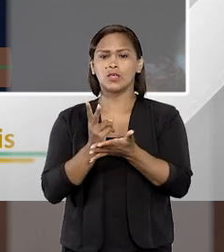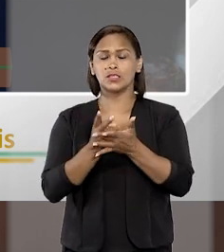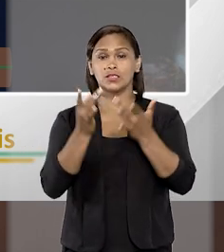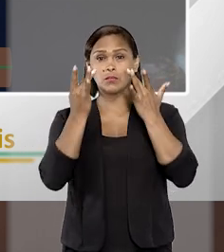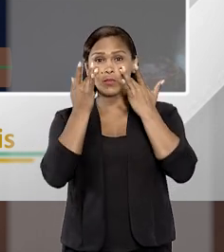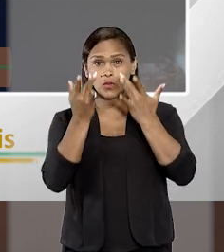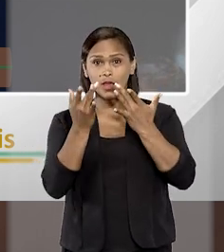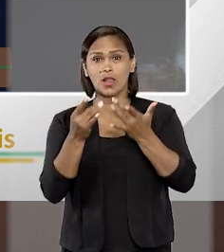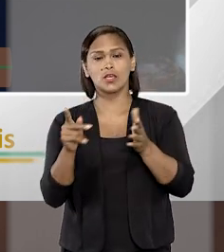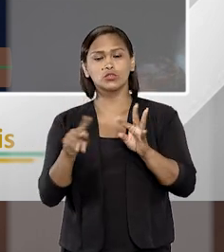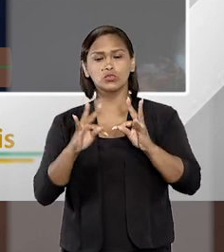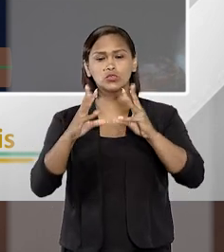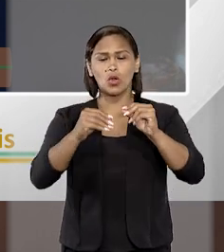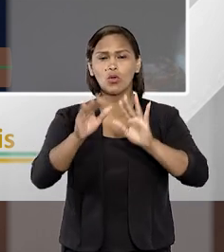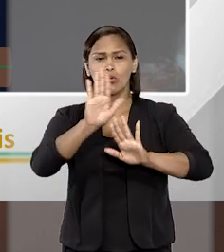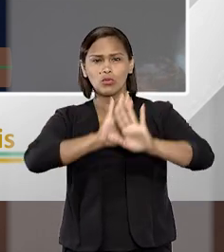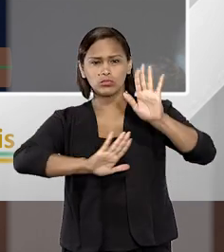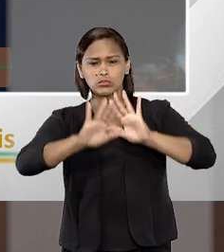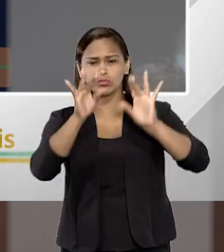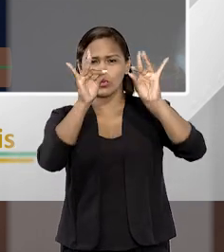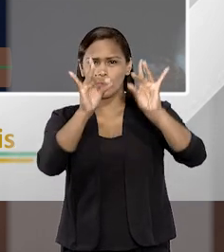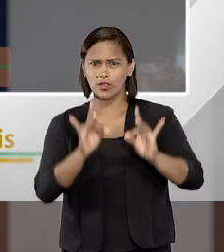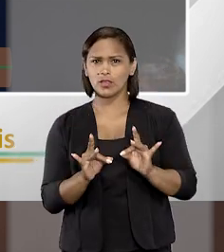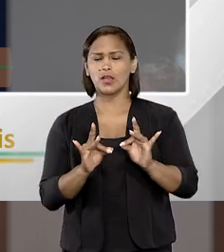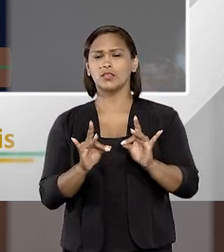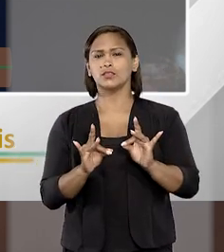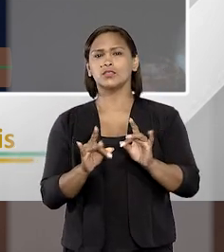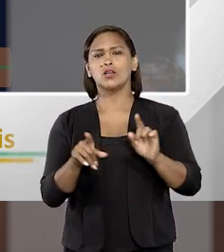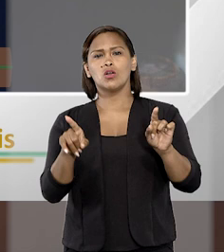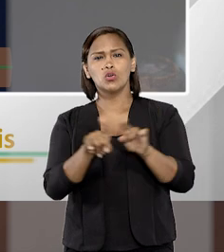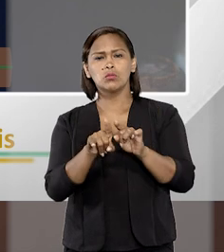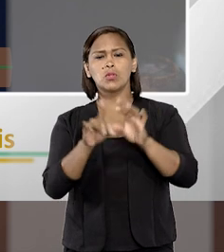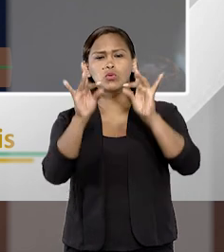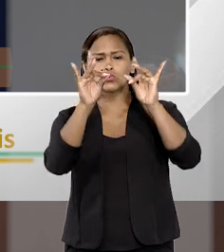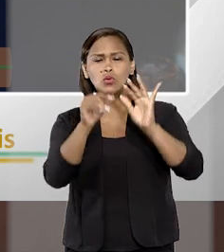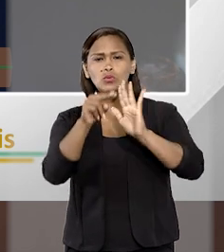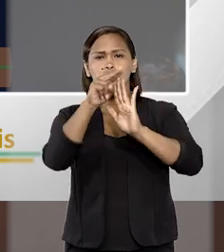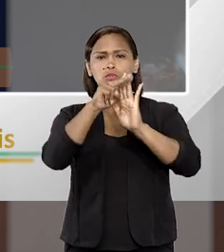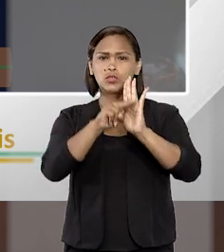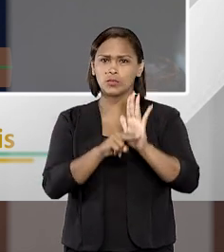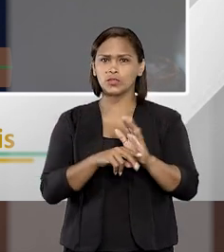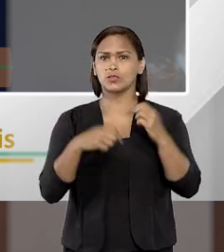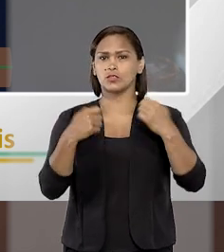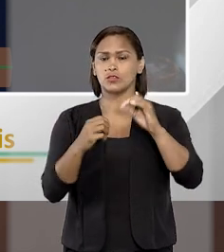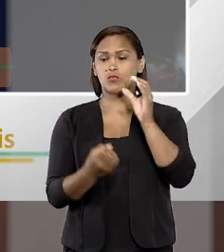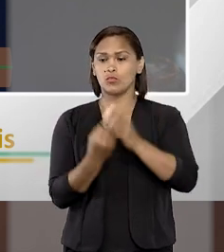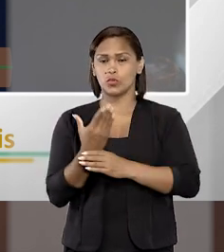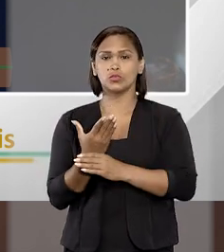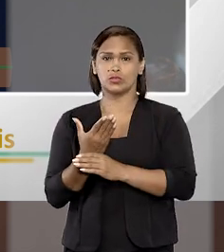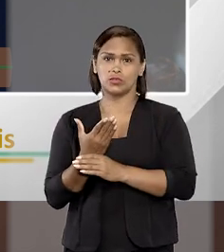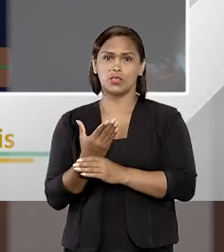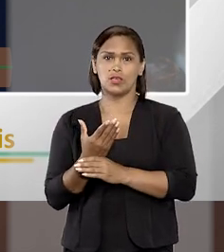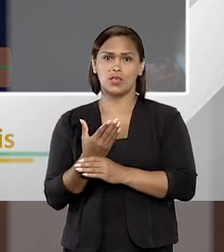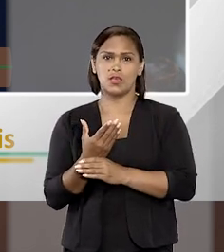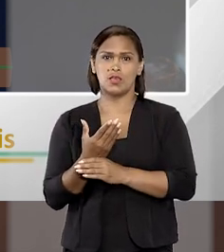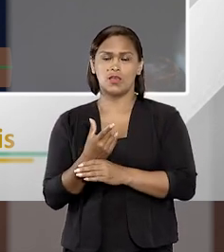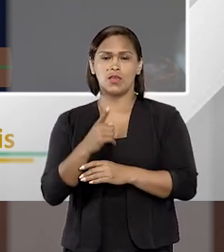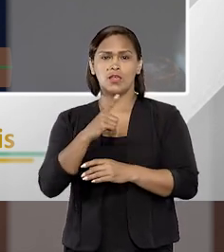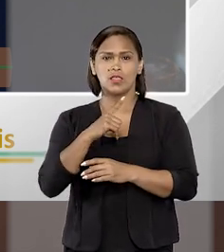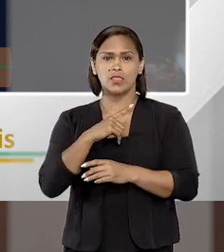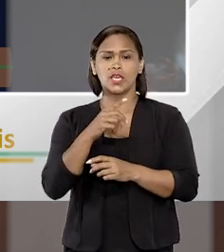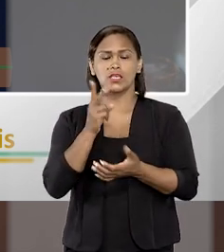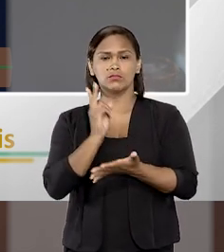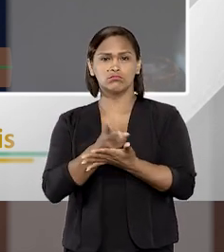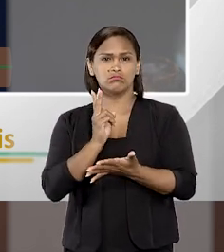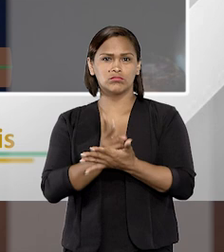alerta de que mesmo com todos os cuidados o mesmo com toda essa situação que nós iremos produzir há que